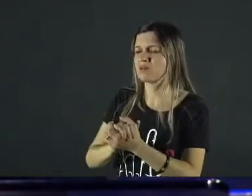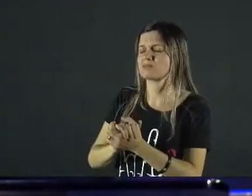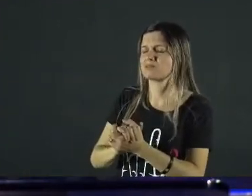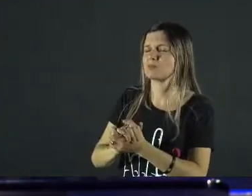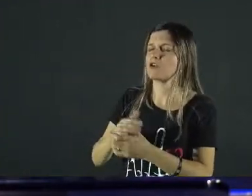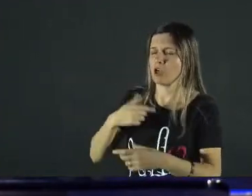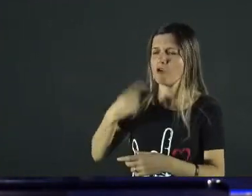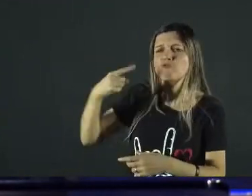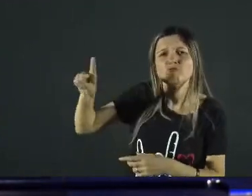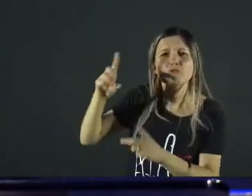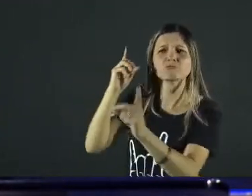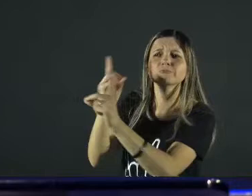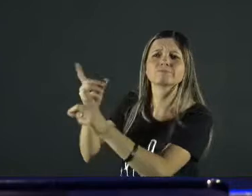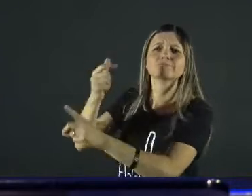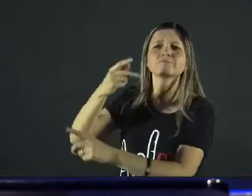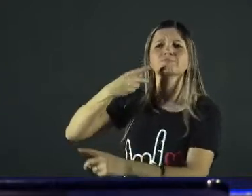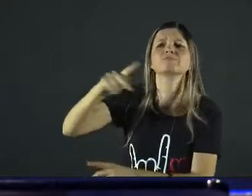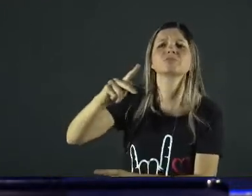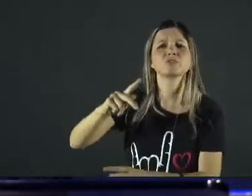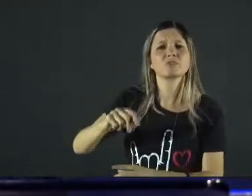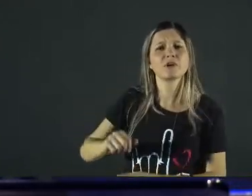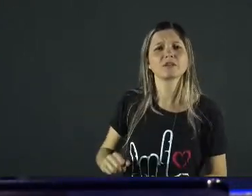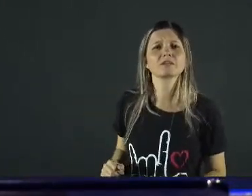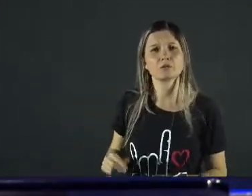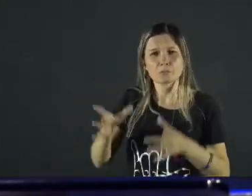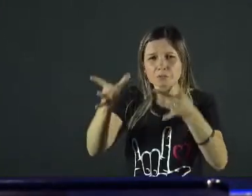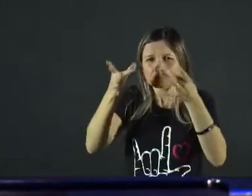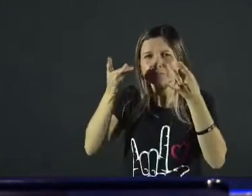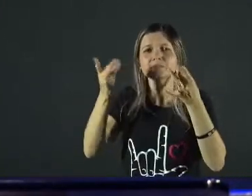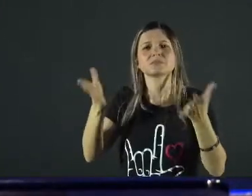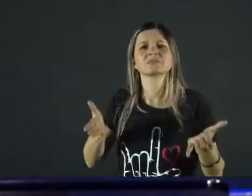profeta. Presta atenção no que eu vou te falar.